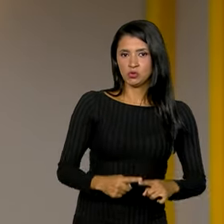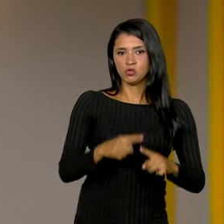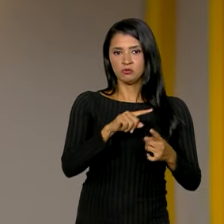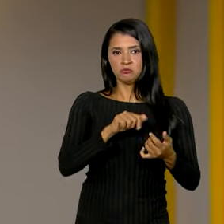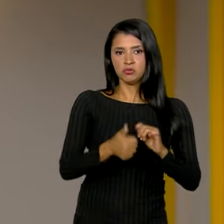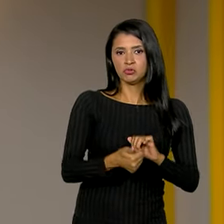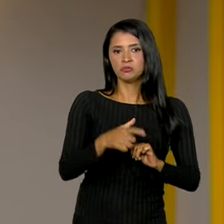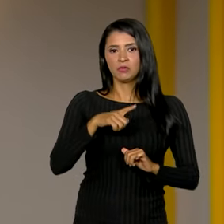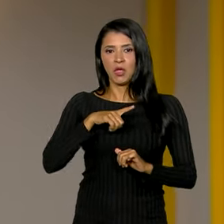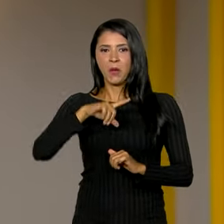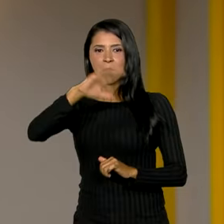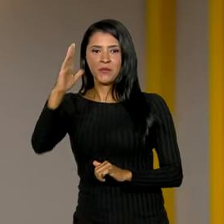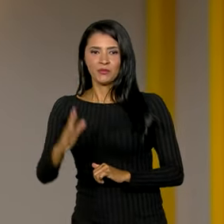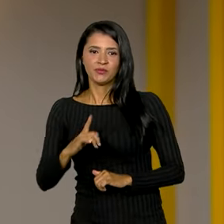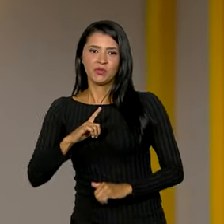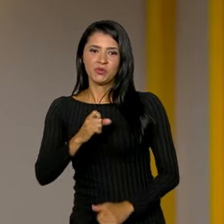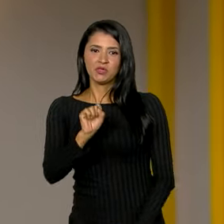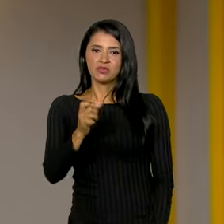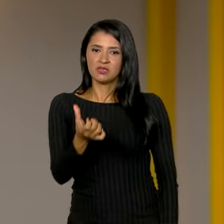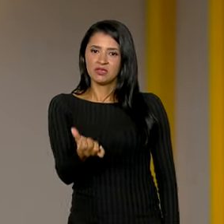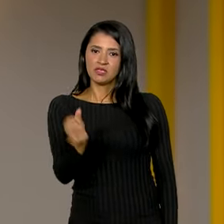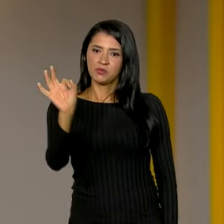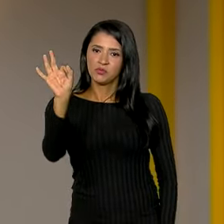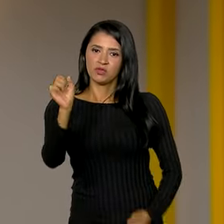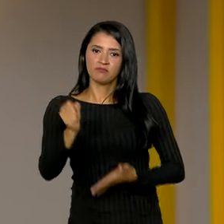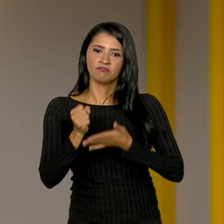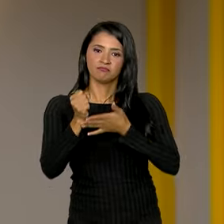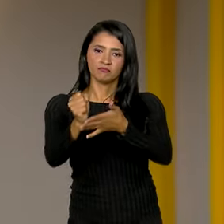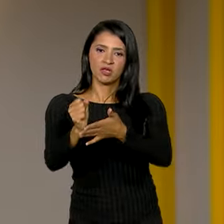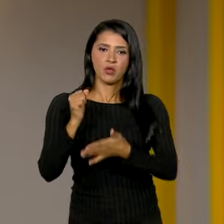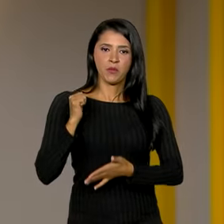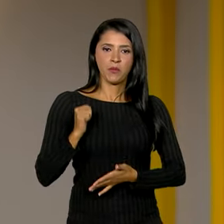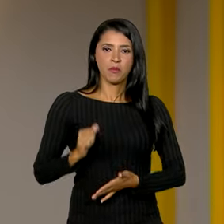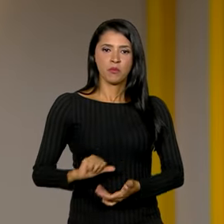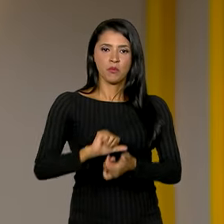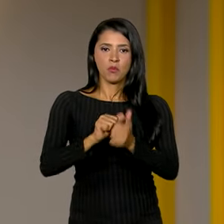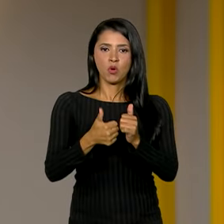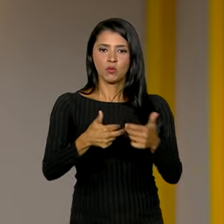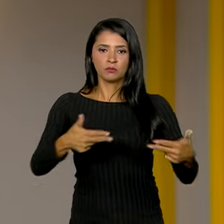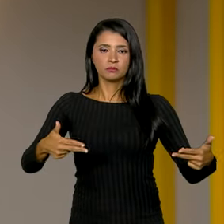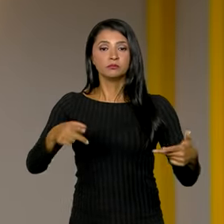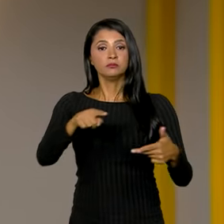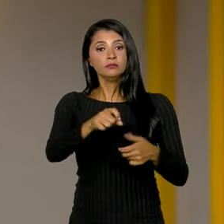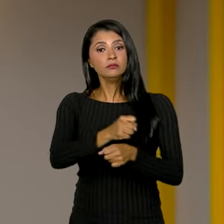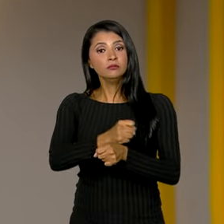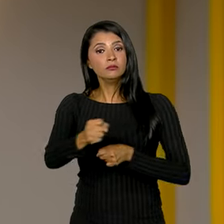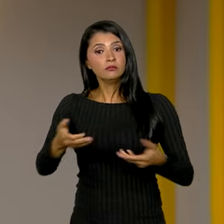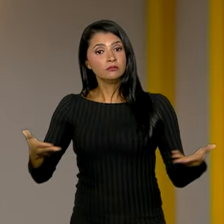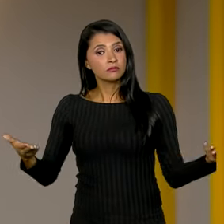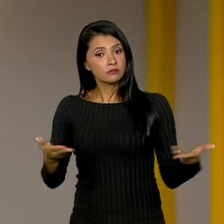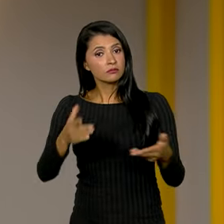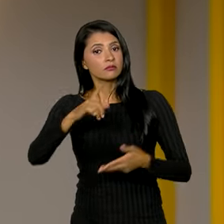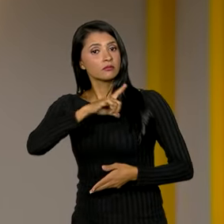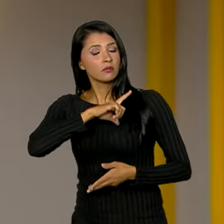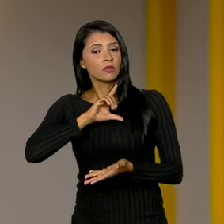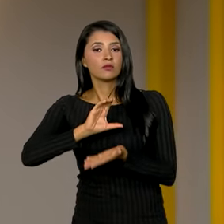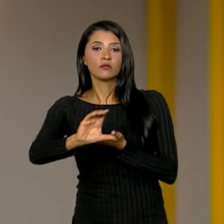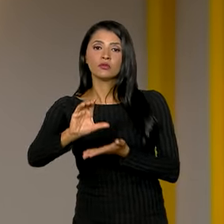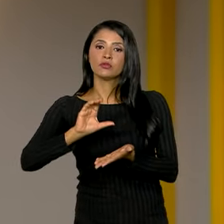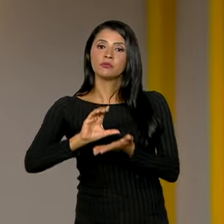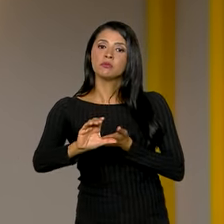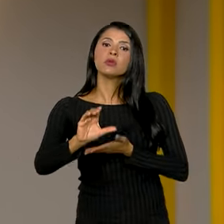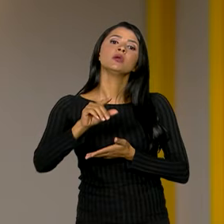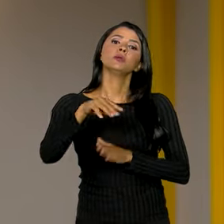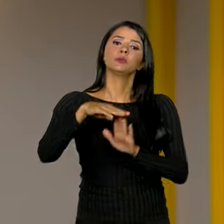Brasil tem 86% do time apoiado pelo Bolsa Atleta. Só neste ano está previsto um investimento federal